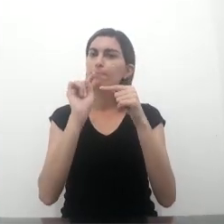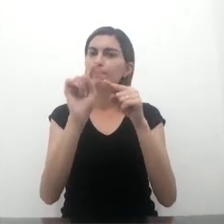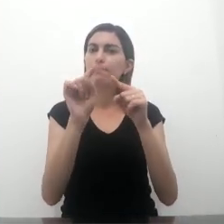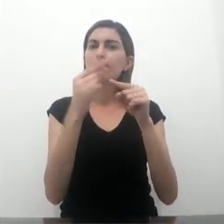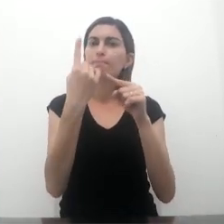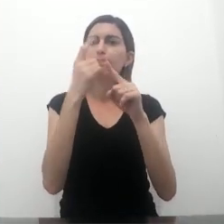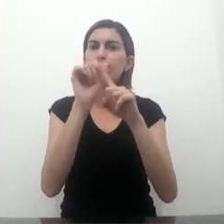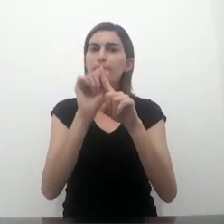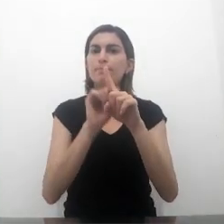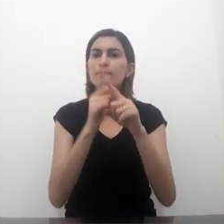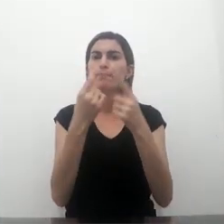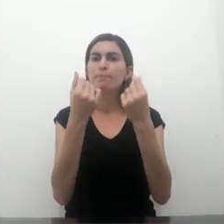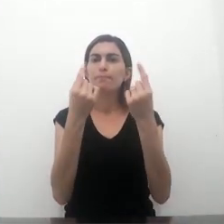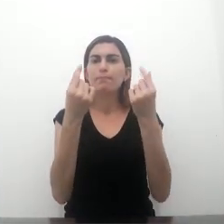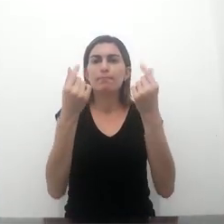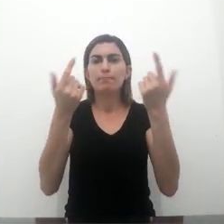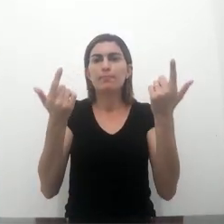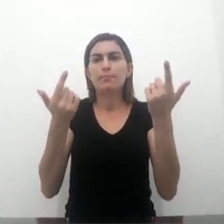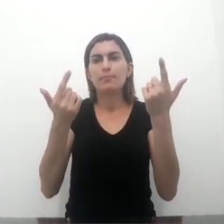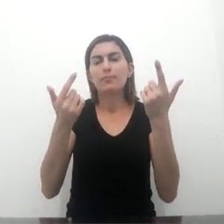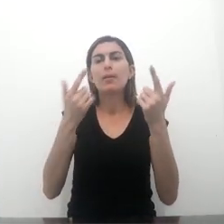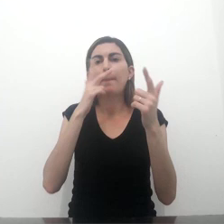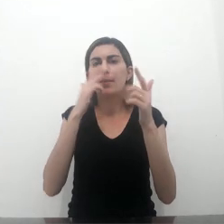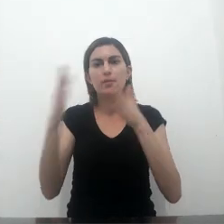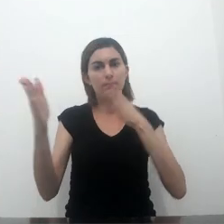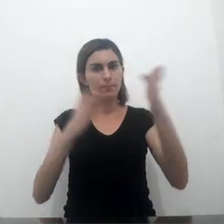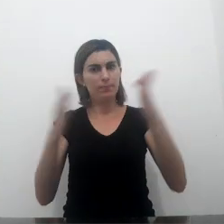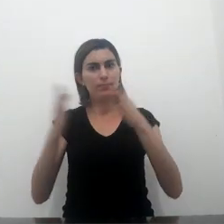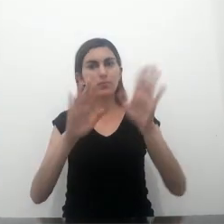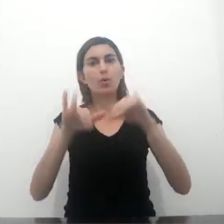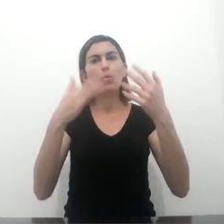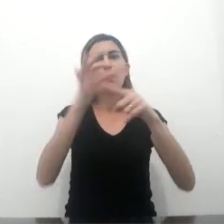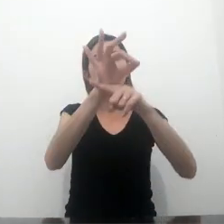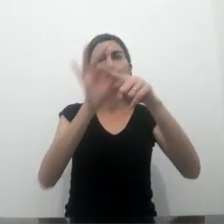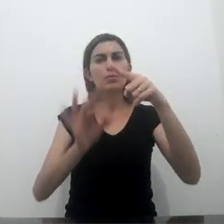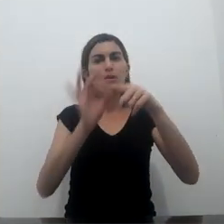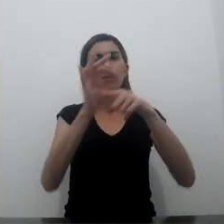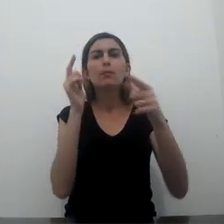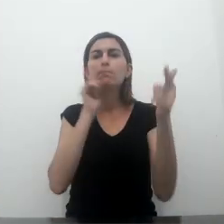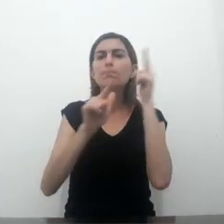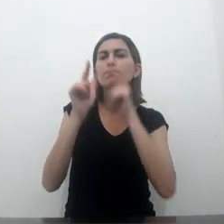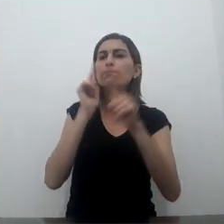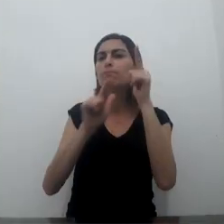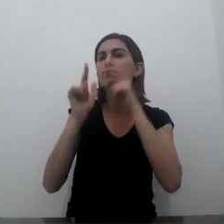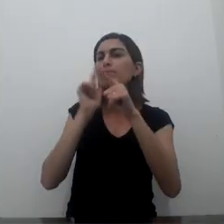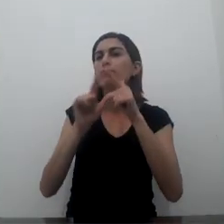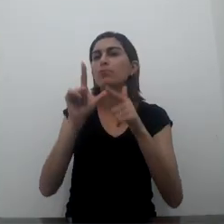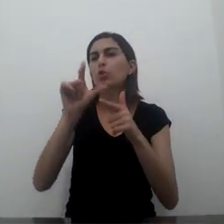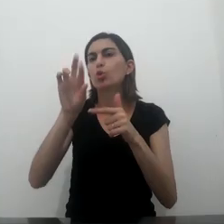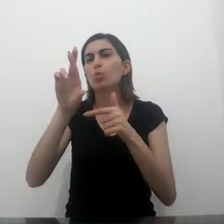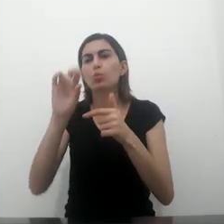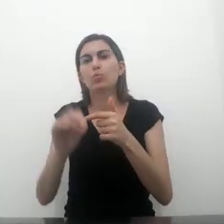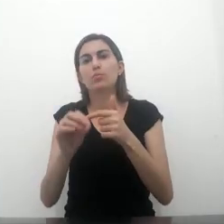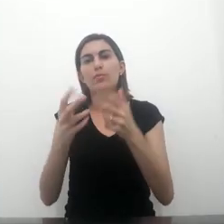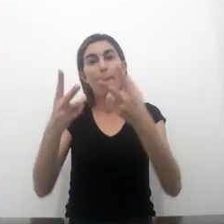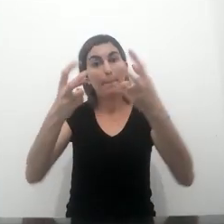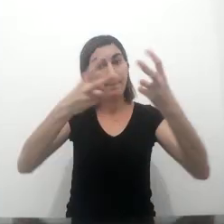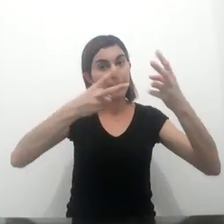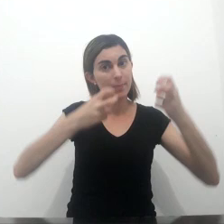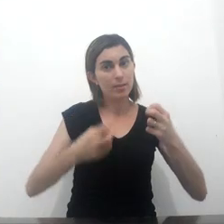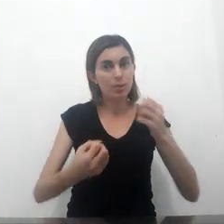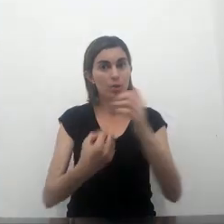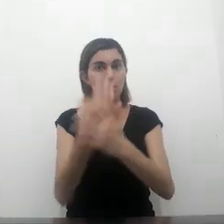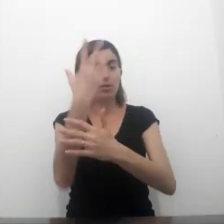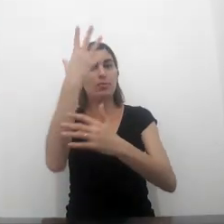20.000 em um mês e teve custo de 13.000 no mesmo período. Qual é a porcentagem de lucro? Perceba que